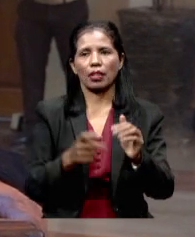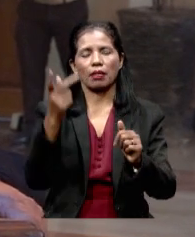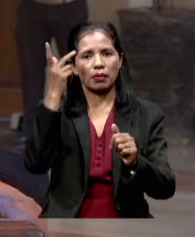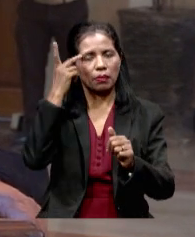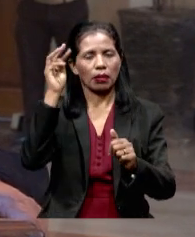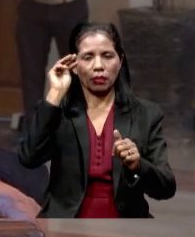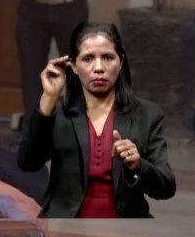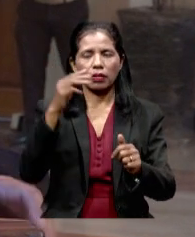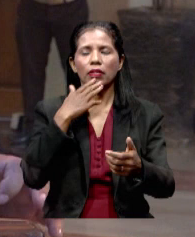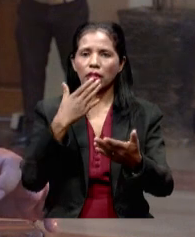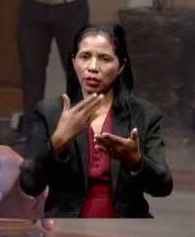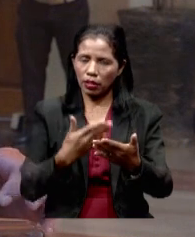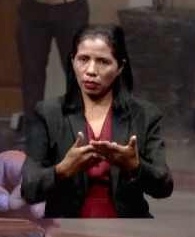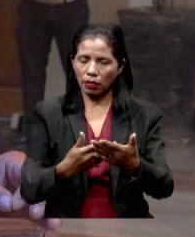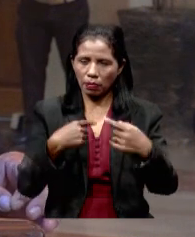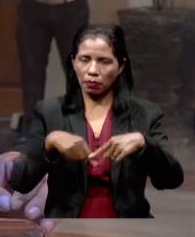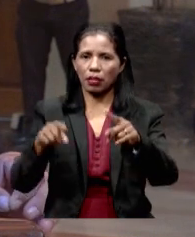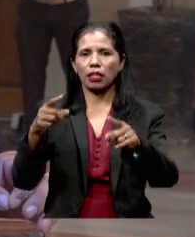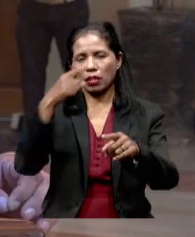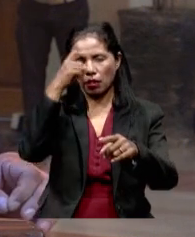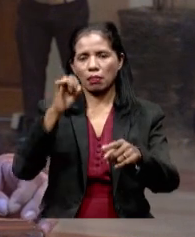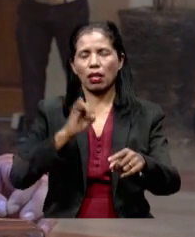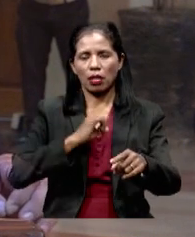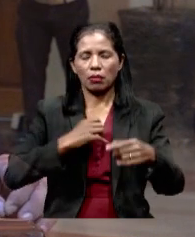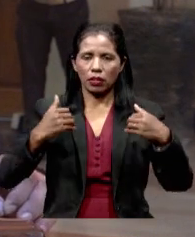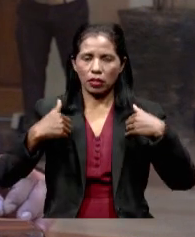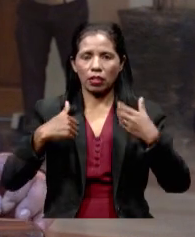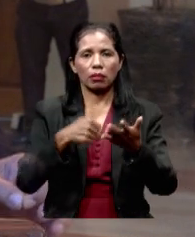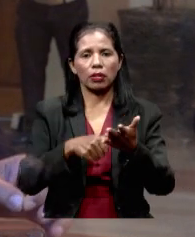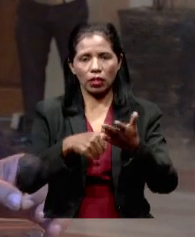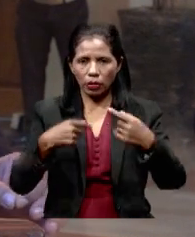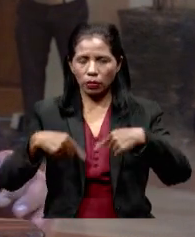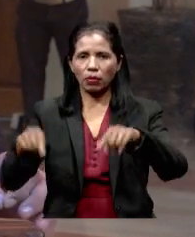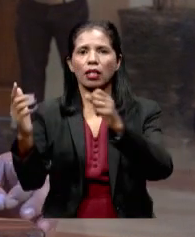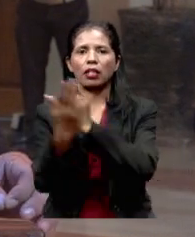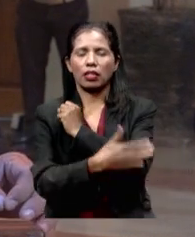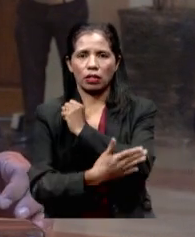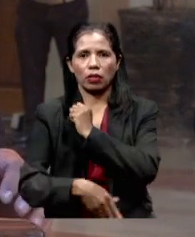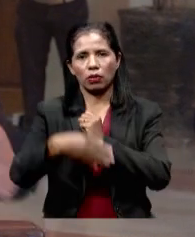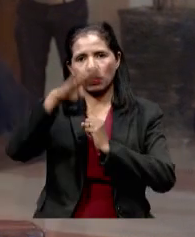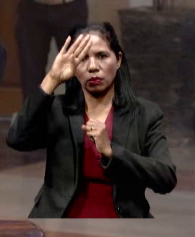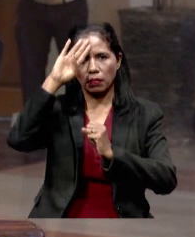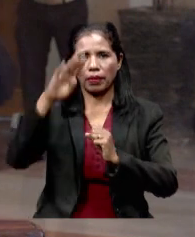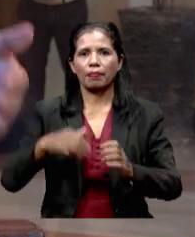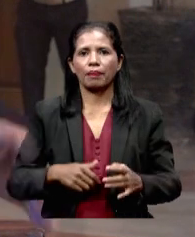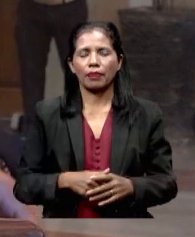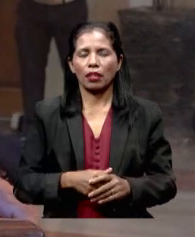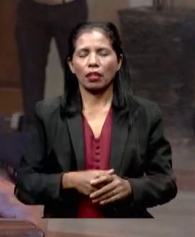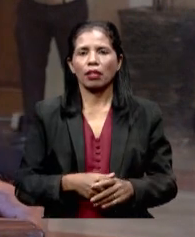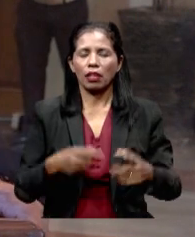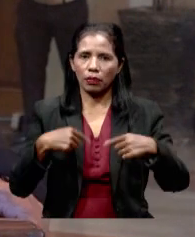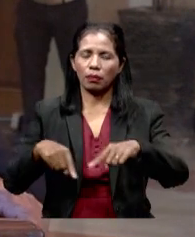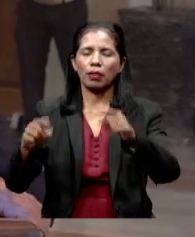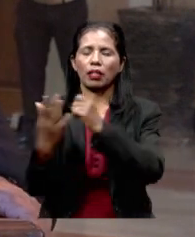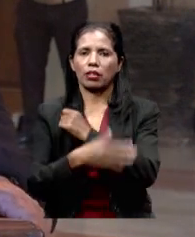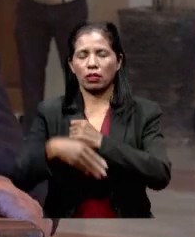Primeiro-ministro Macdiak Liuba, também vamos ir a convite a Tubá a Cuba. Bá, lá vá, também a Tubá a Cuba, tem